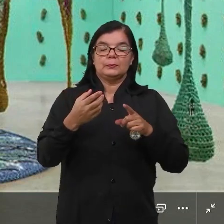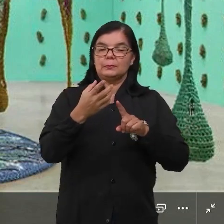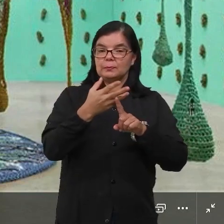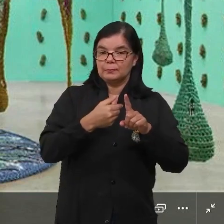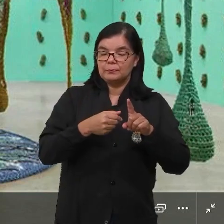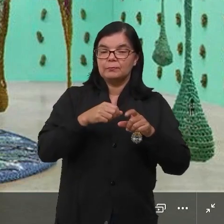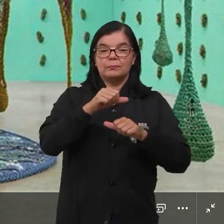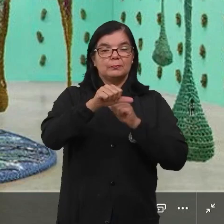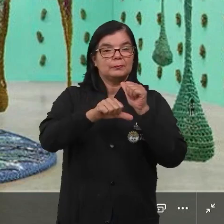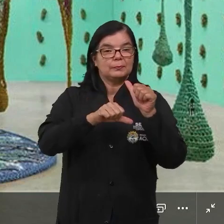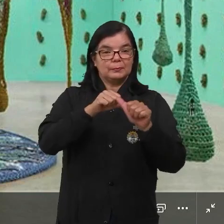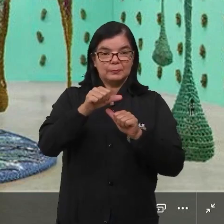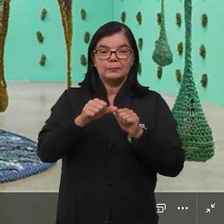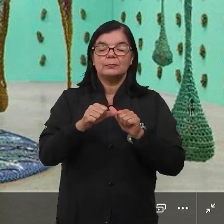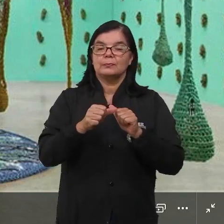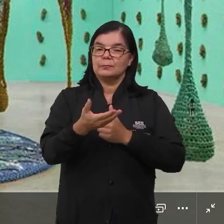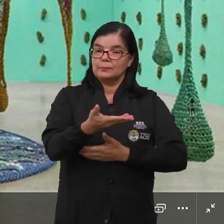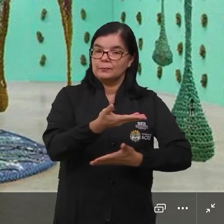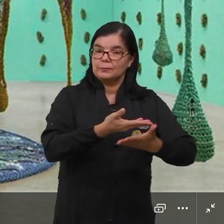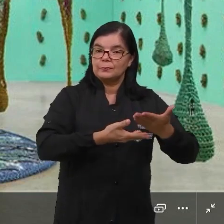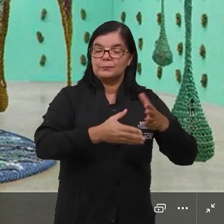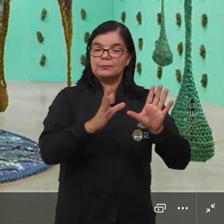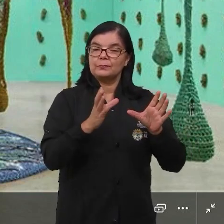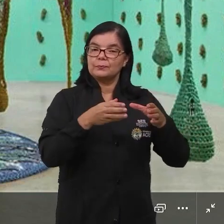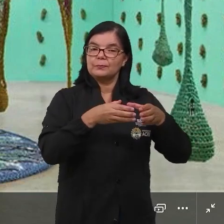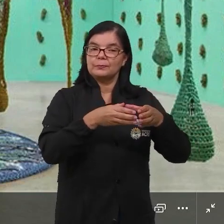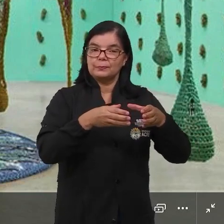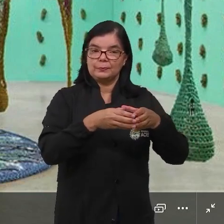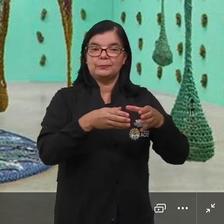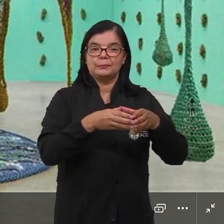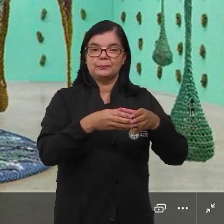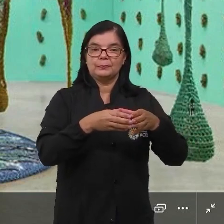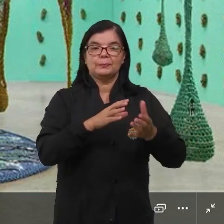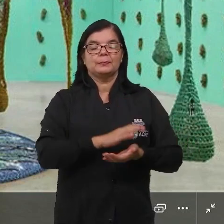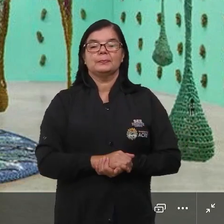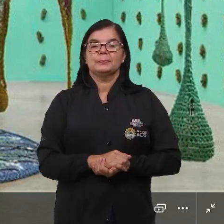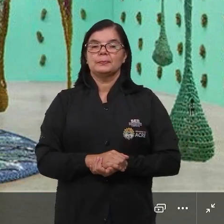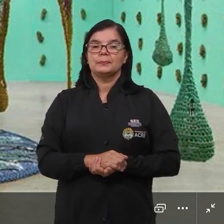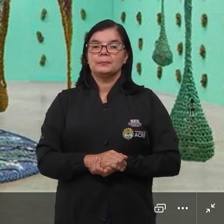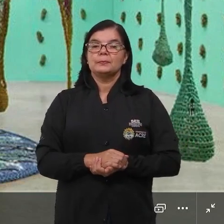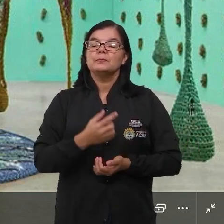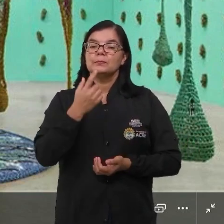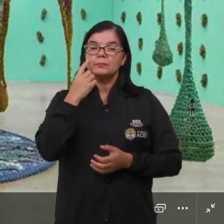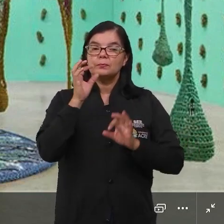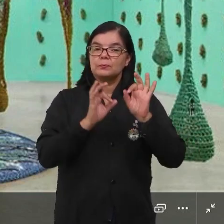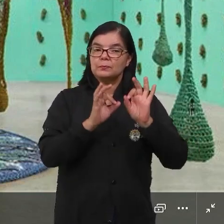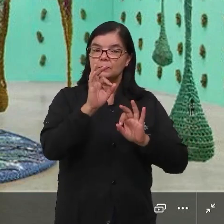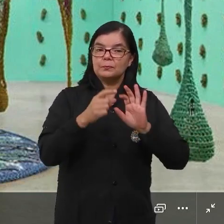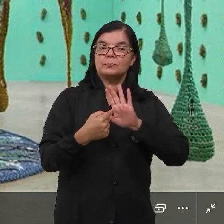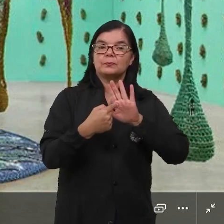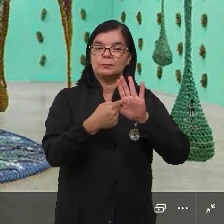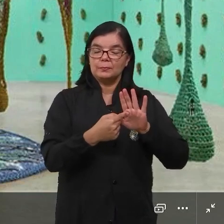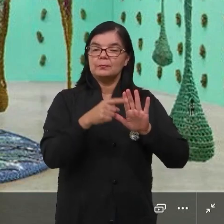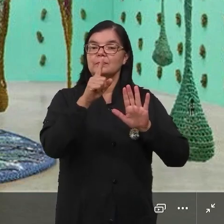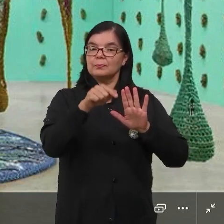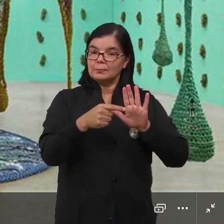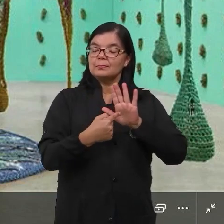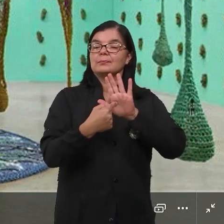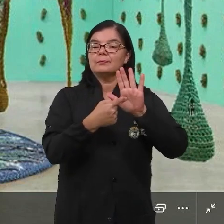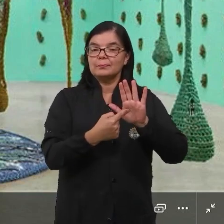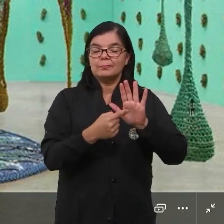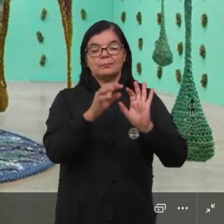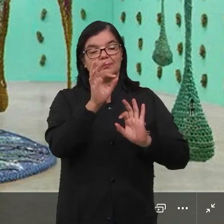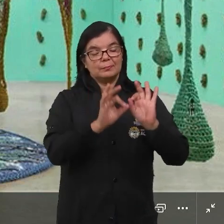é moldável, ela é interativa e coletiva. Então, montar uma exposição é montar